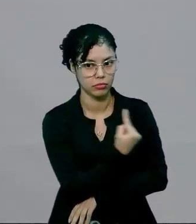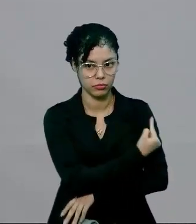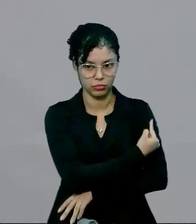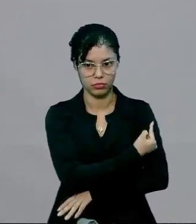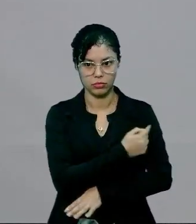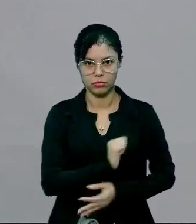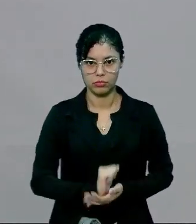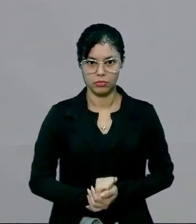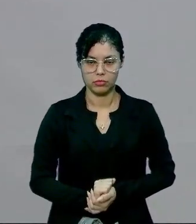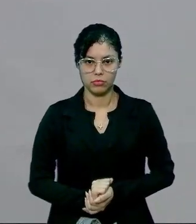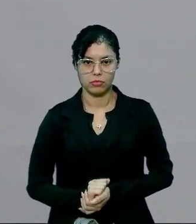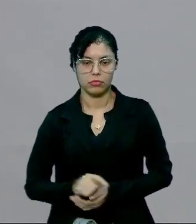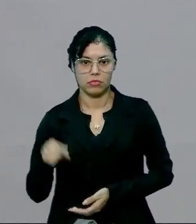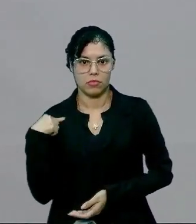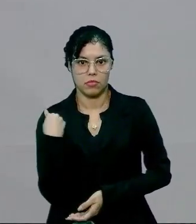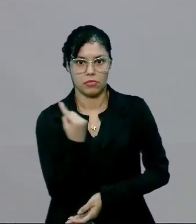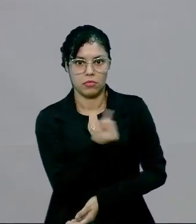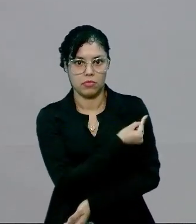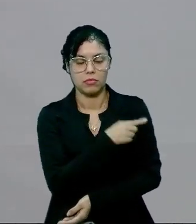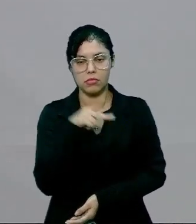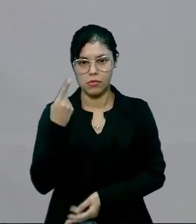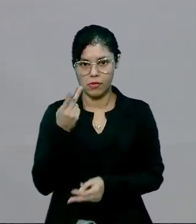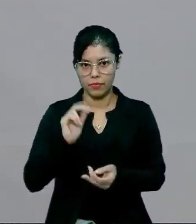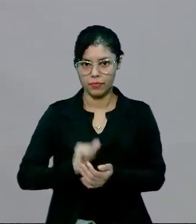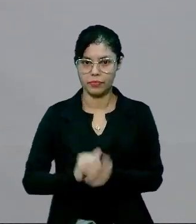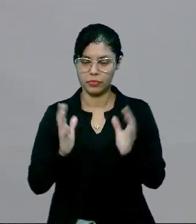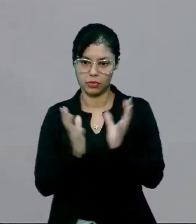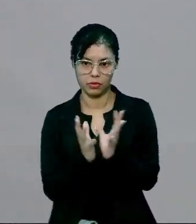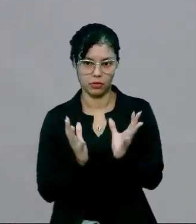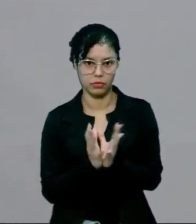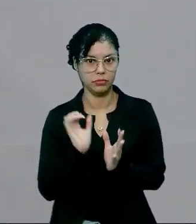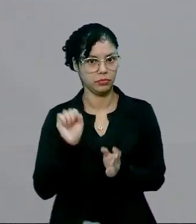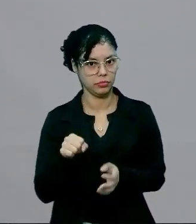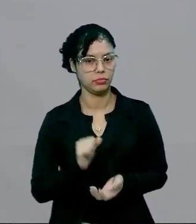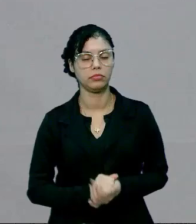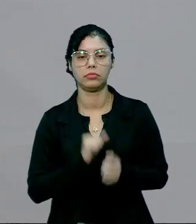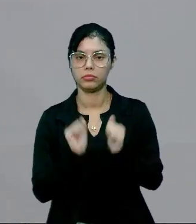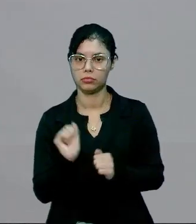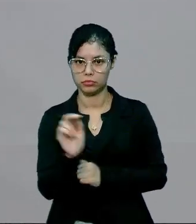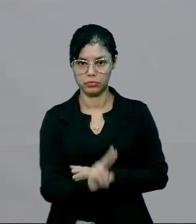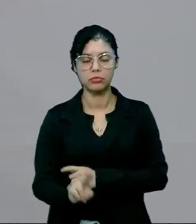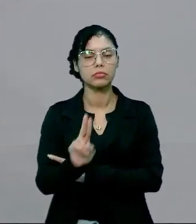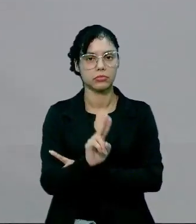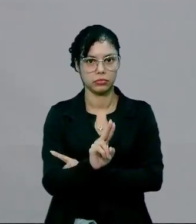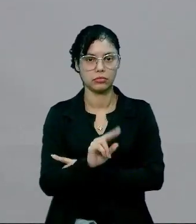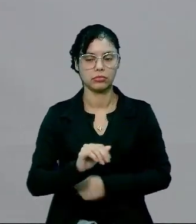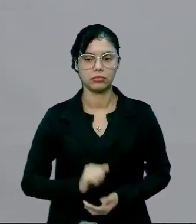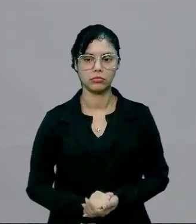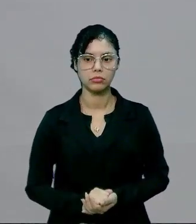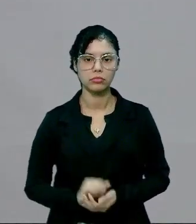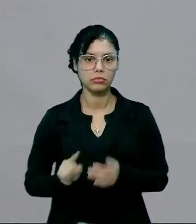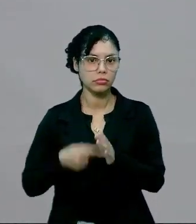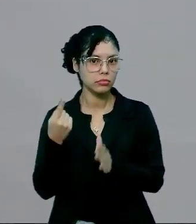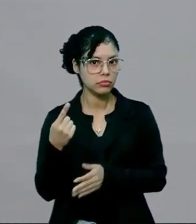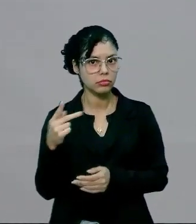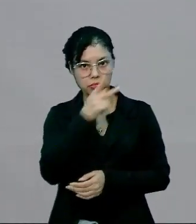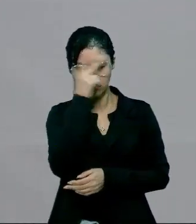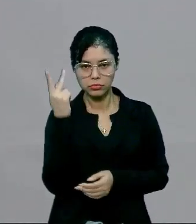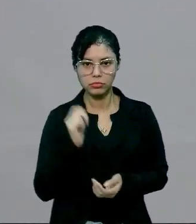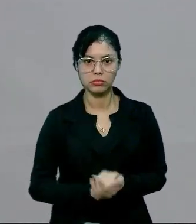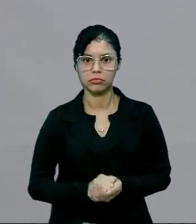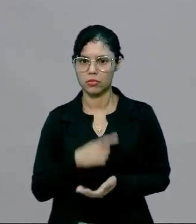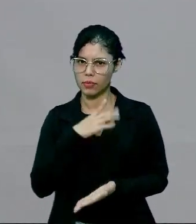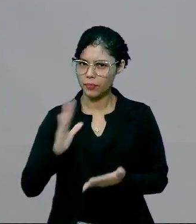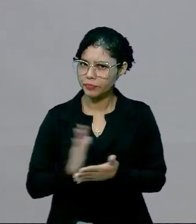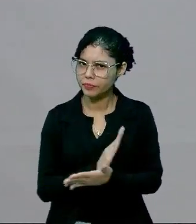né? Nós, quando estivermos falando de coletividade, sim, nós podemos utilizar a primeira pessoa do plural. Existem